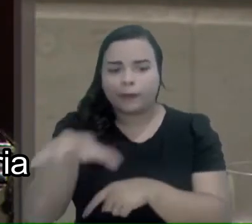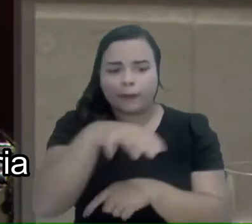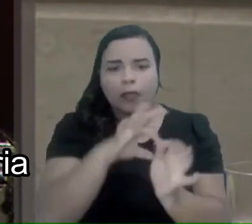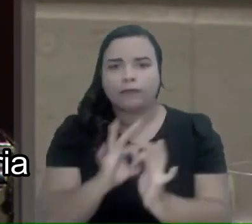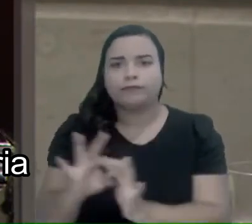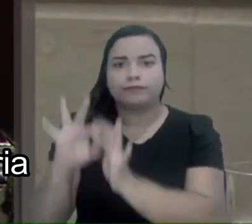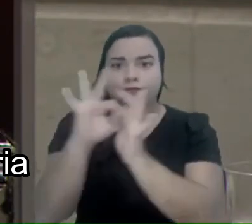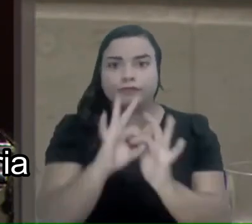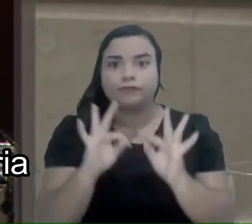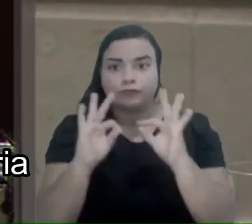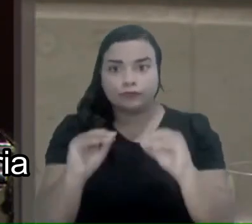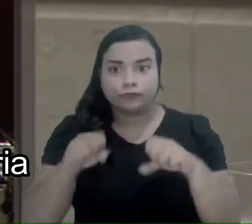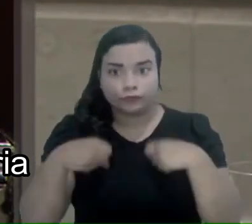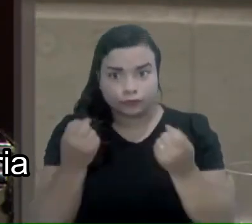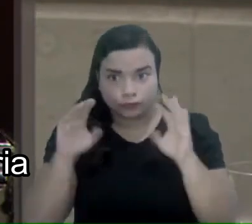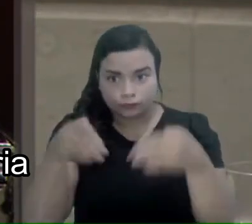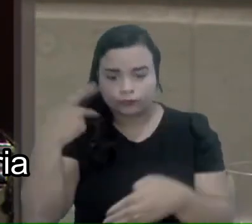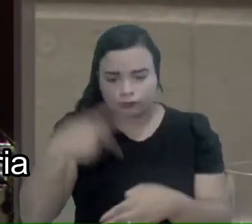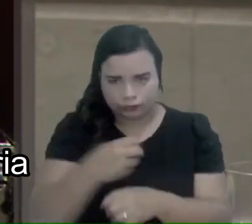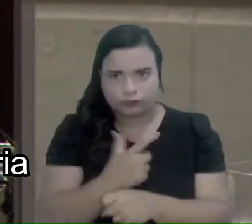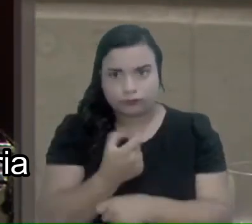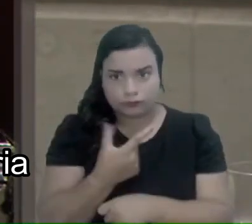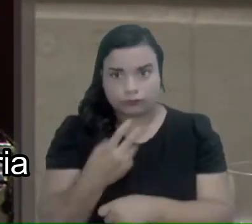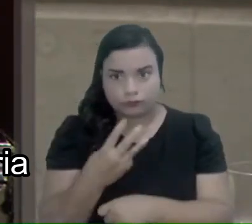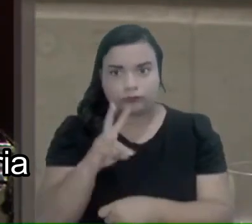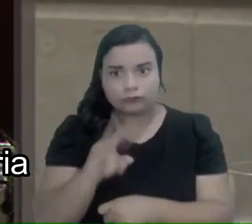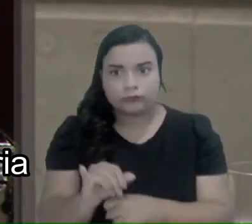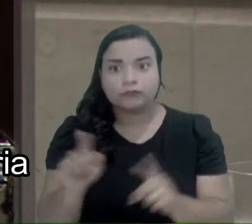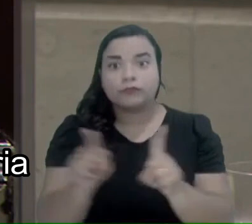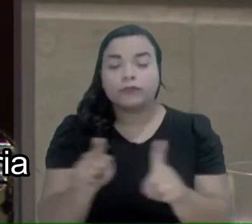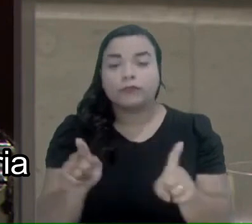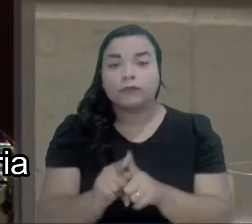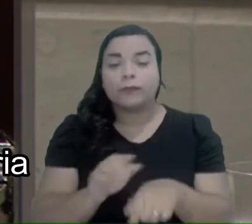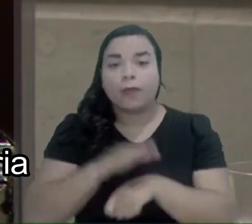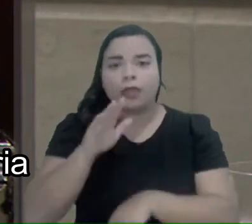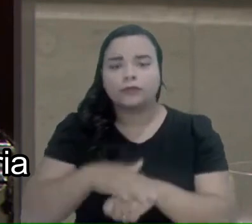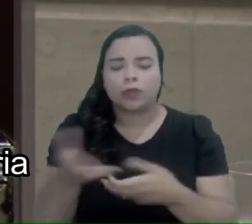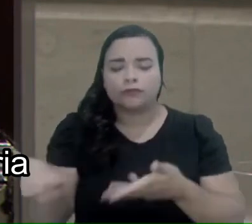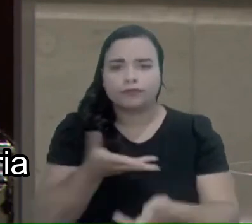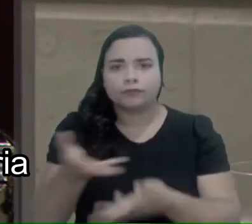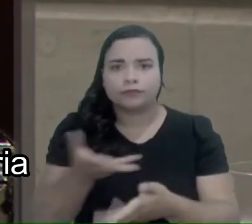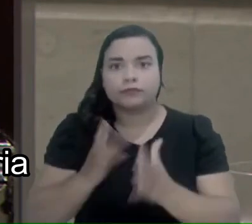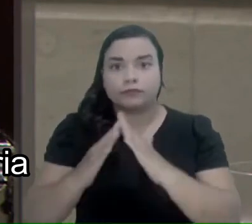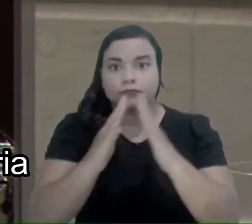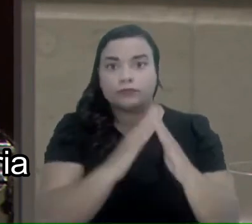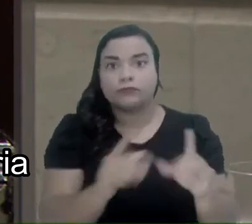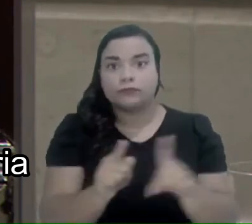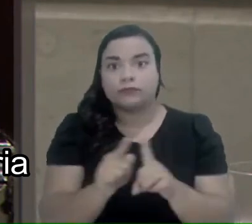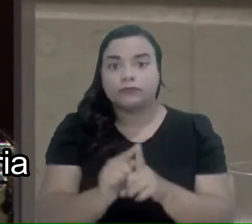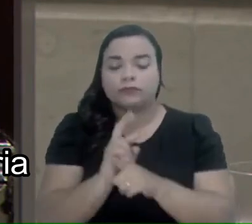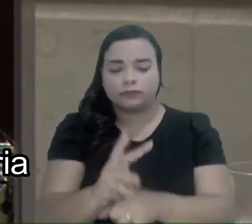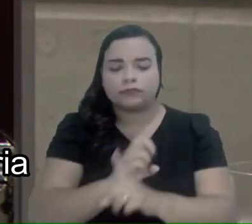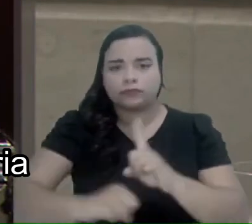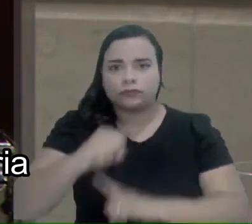energia agora em 2023. Aumentar a articulação tanto com a habitação quanto a assistência social.